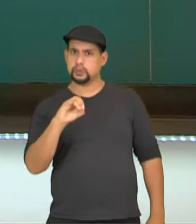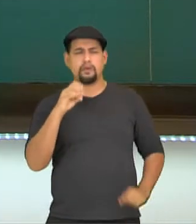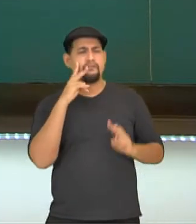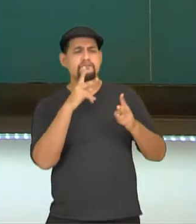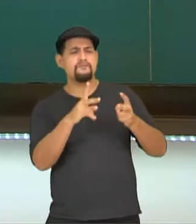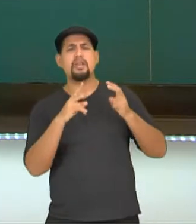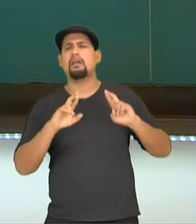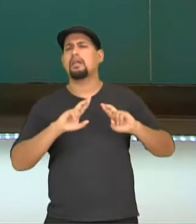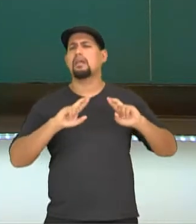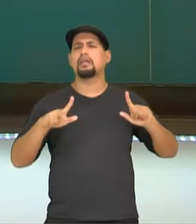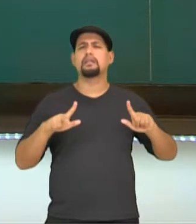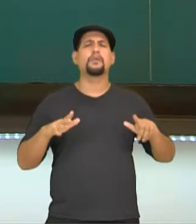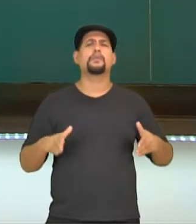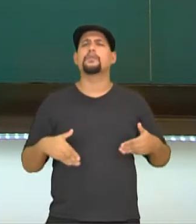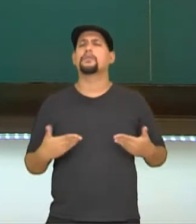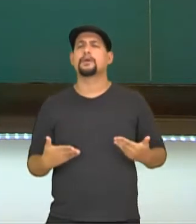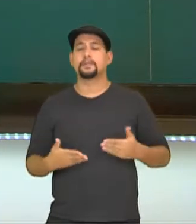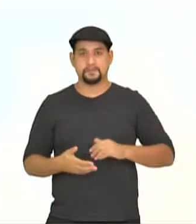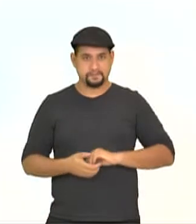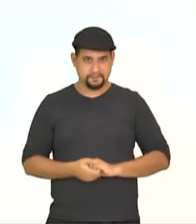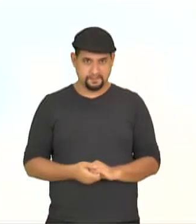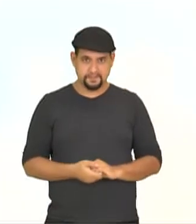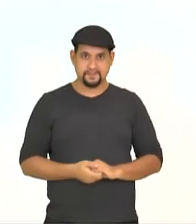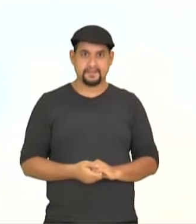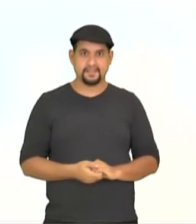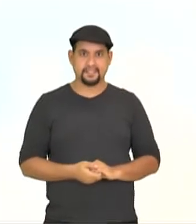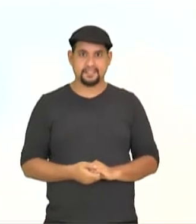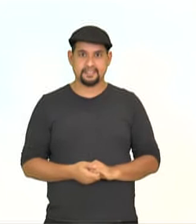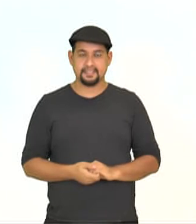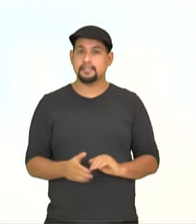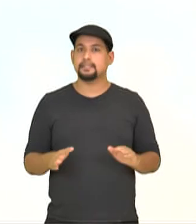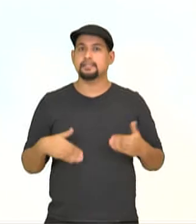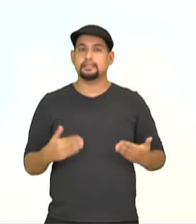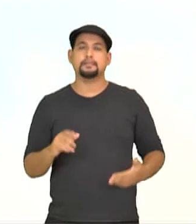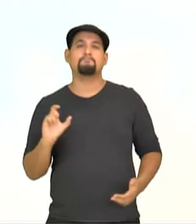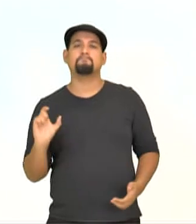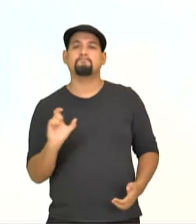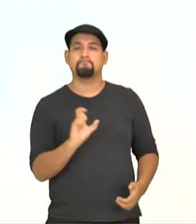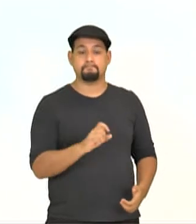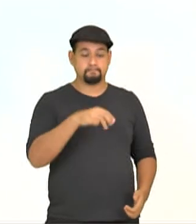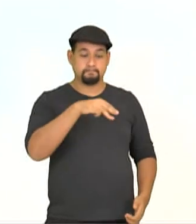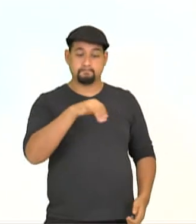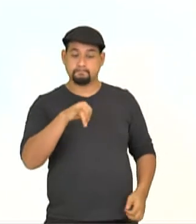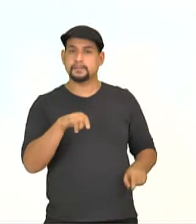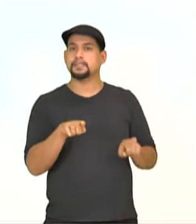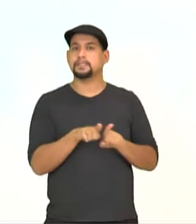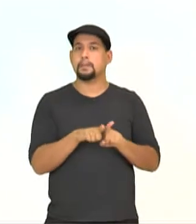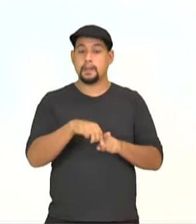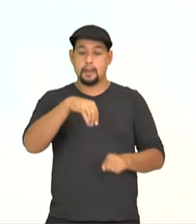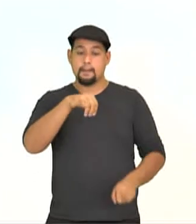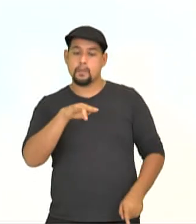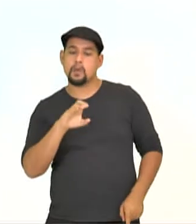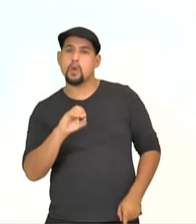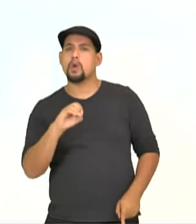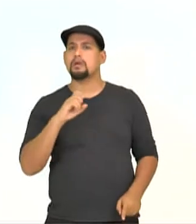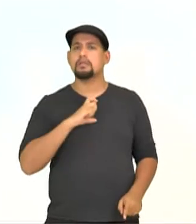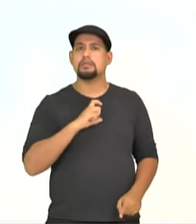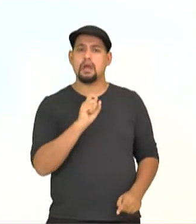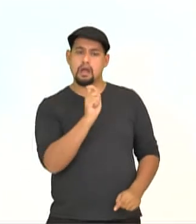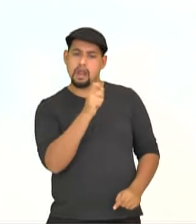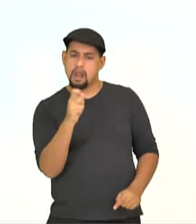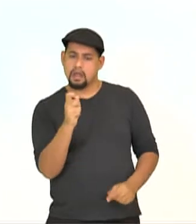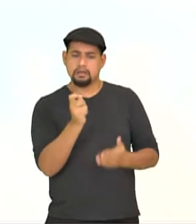ver aí qual que é essa diferença. Então, as palavras mi e mio estão escritas de